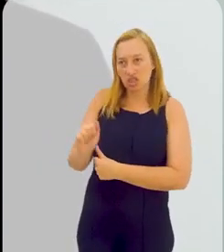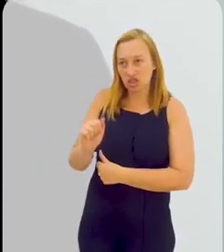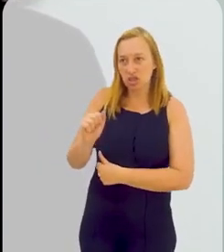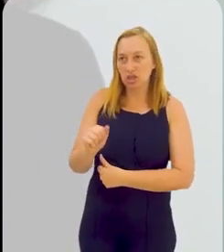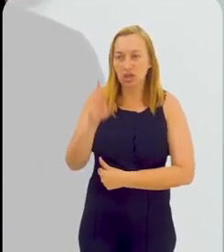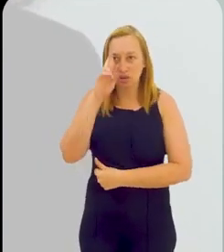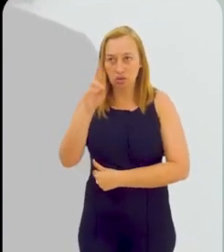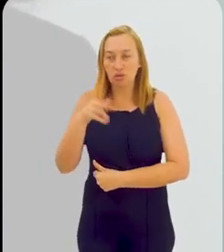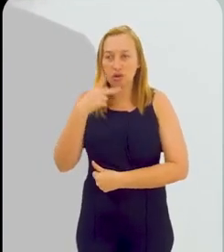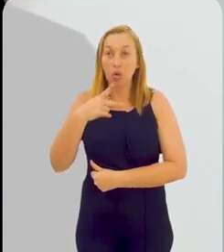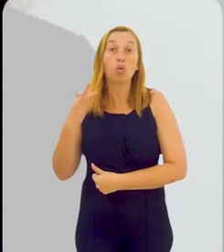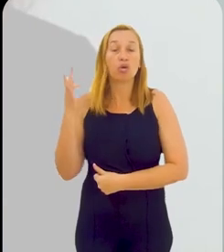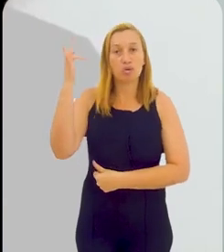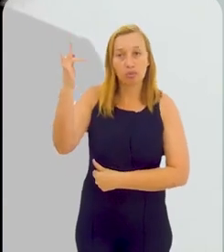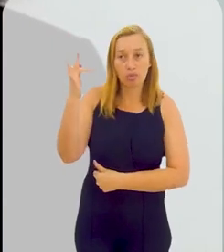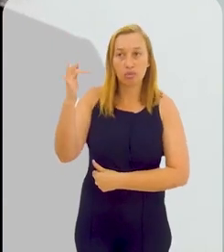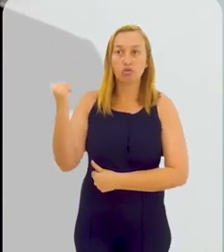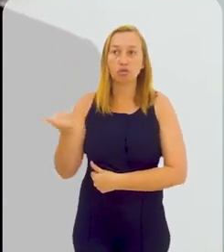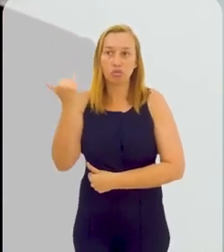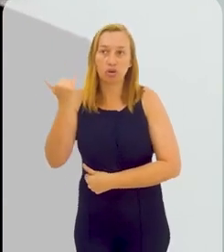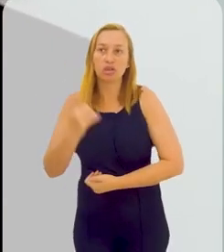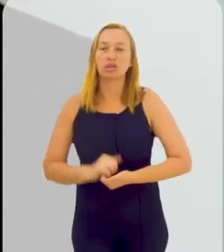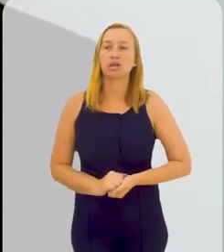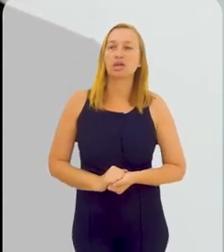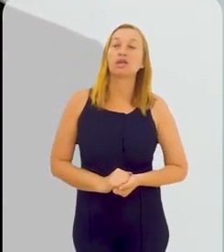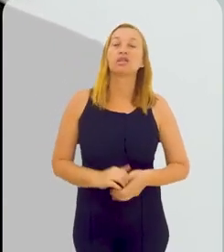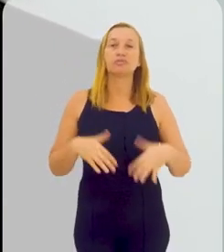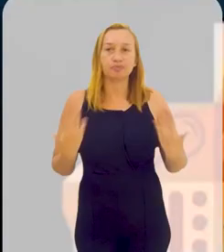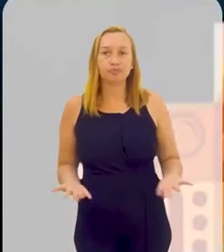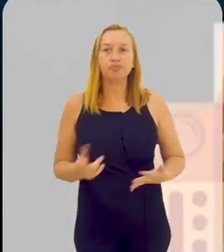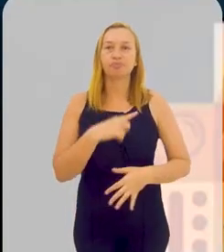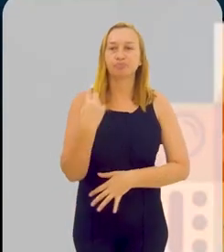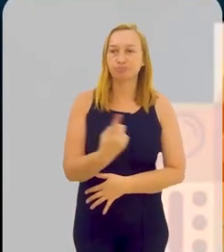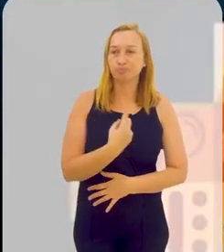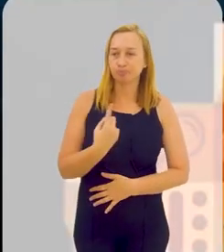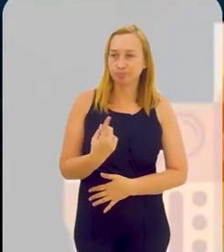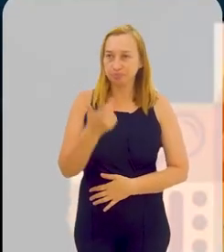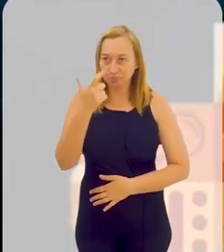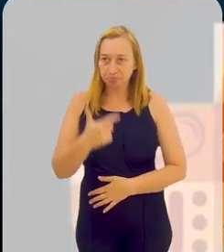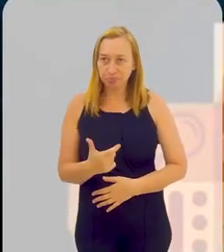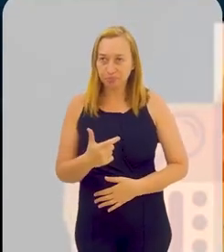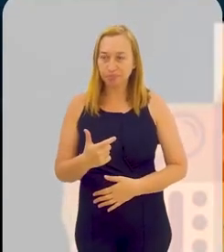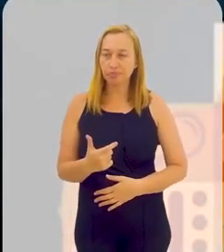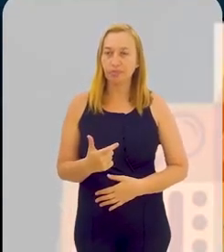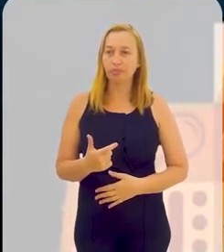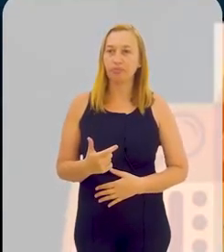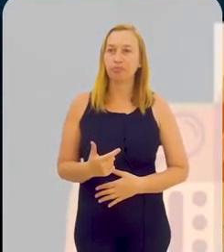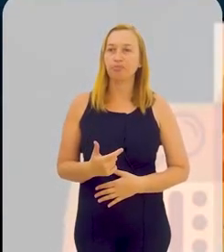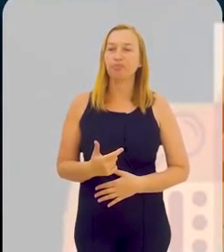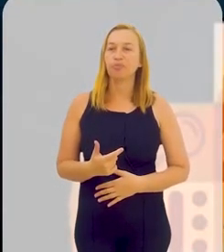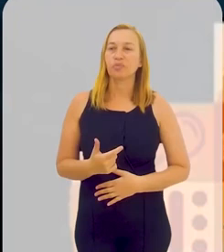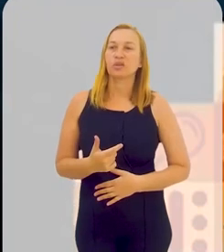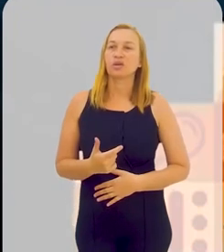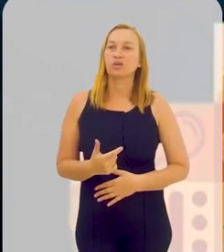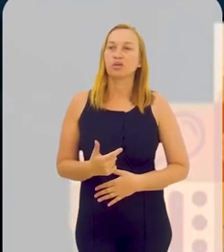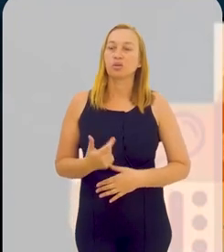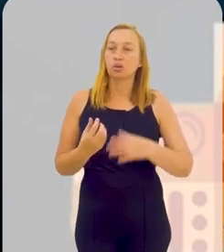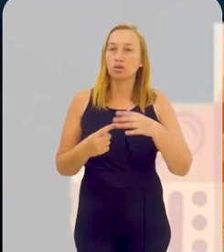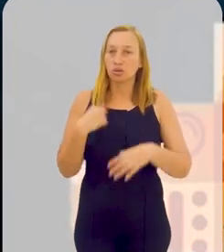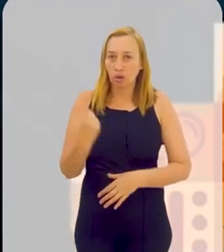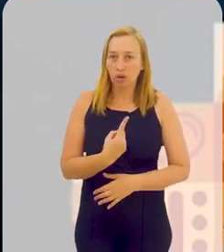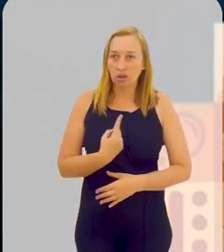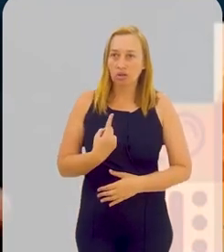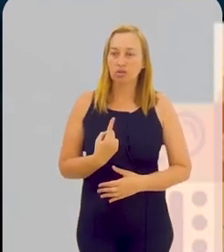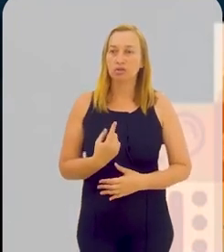dessa agenda que o senhor evidenciou como importante aí para os próximos anos? Então, nós somos, vamos dizer, na parte lá de cima da cadeia,